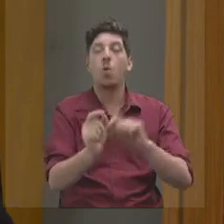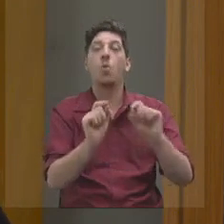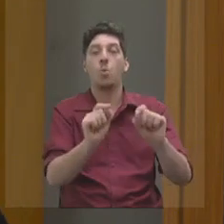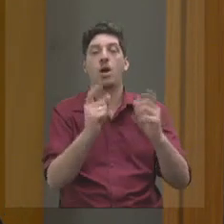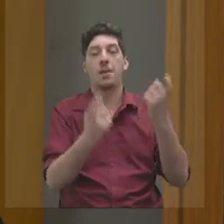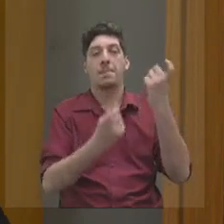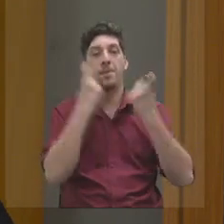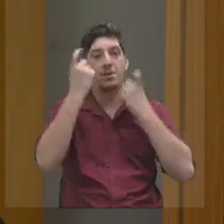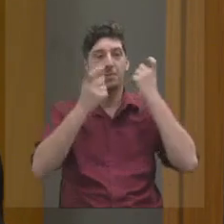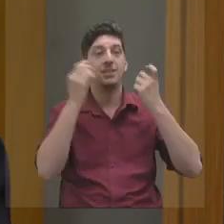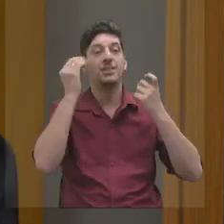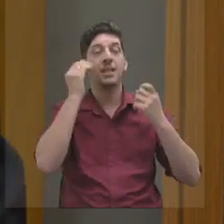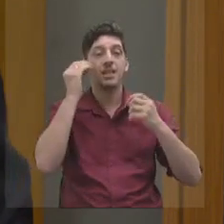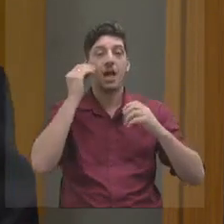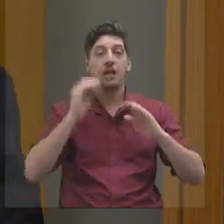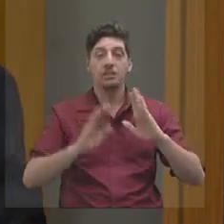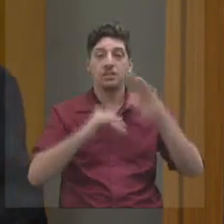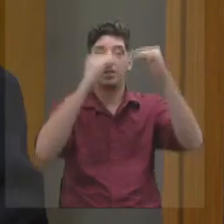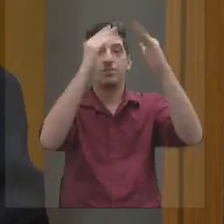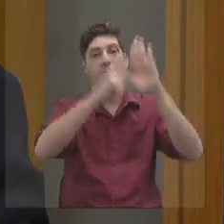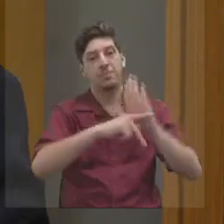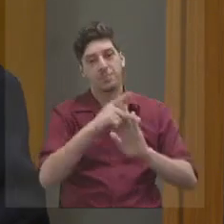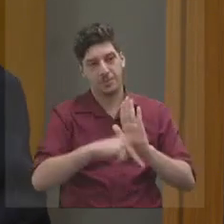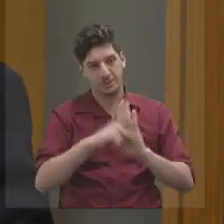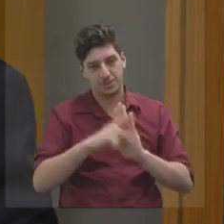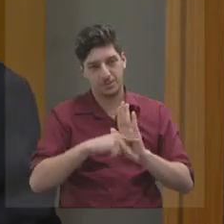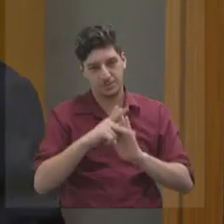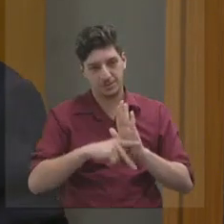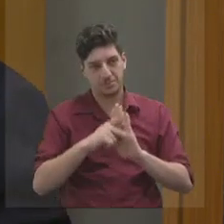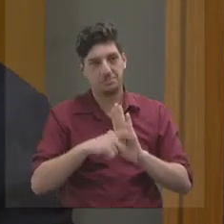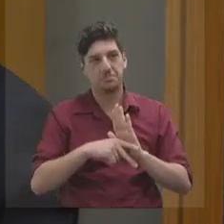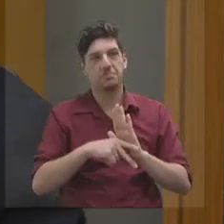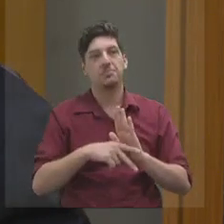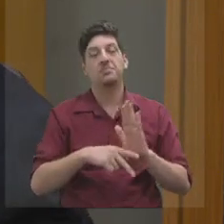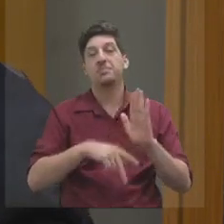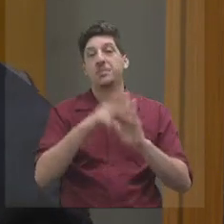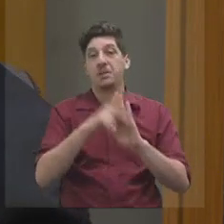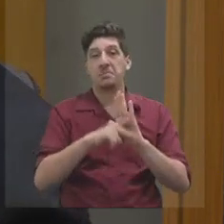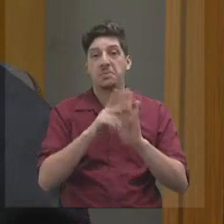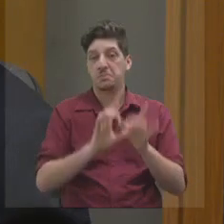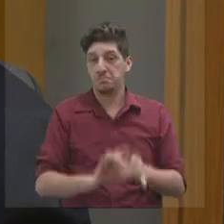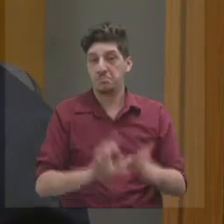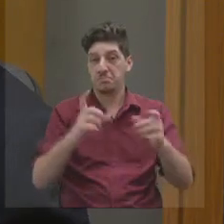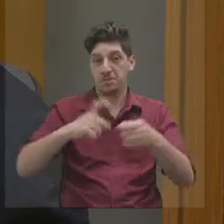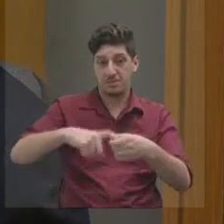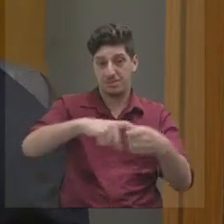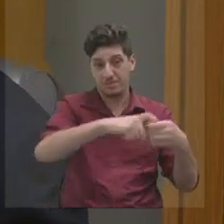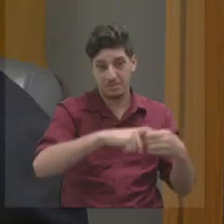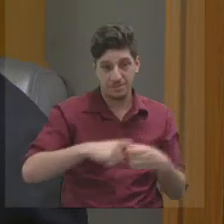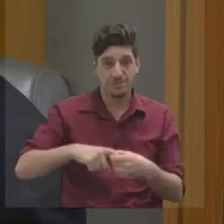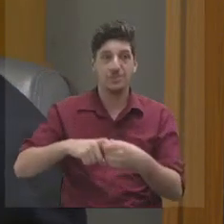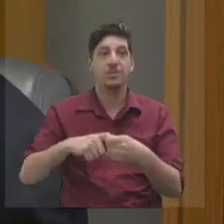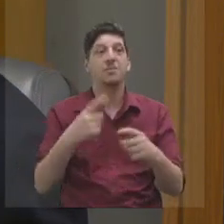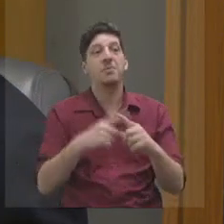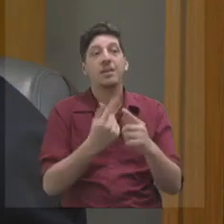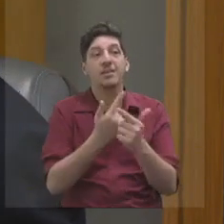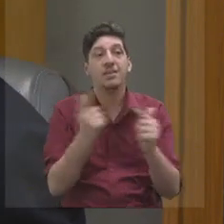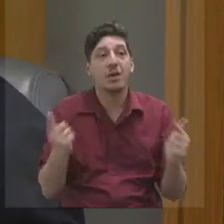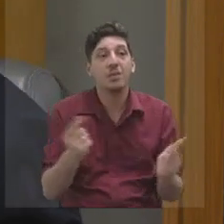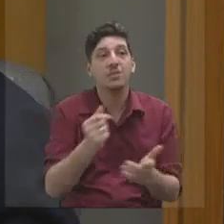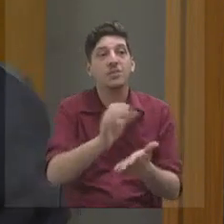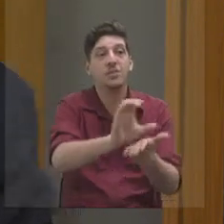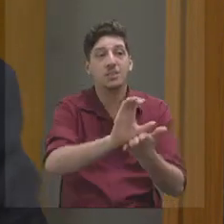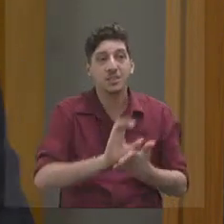desenvolver projetos os projetos de concessão porque não havia recurso